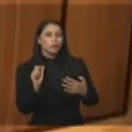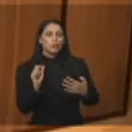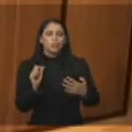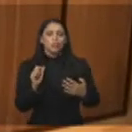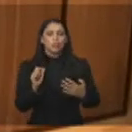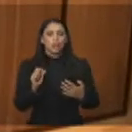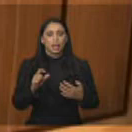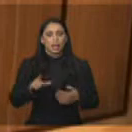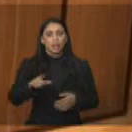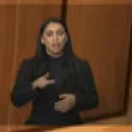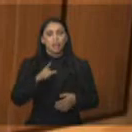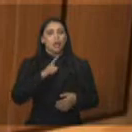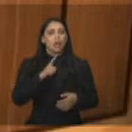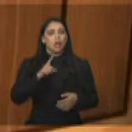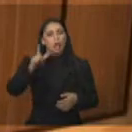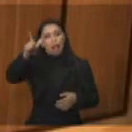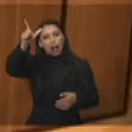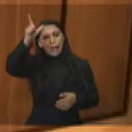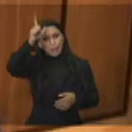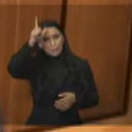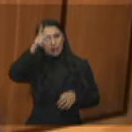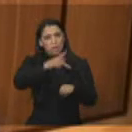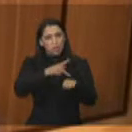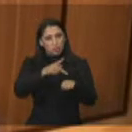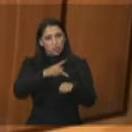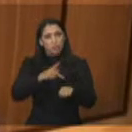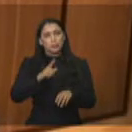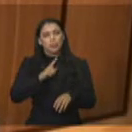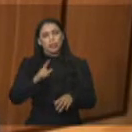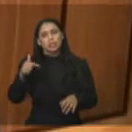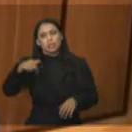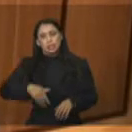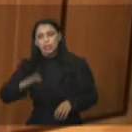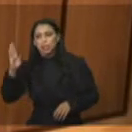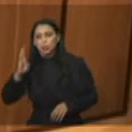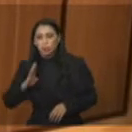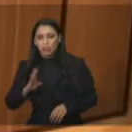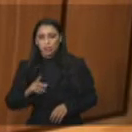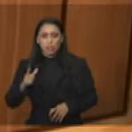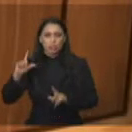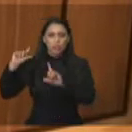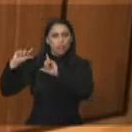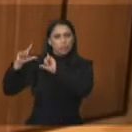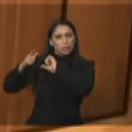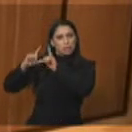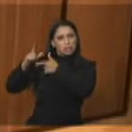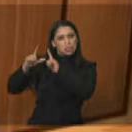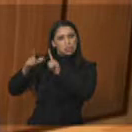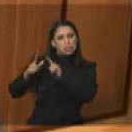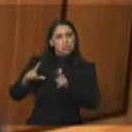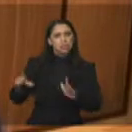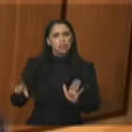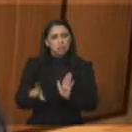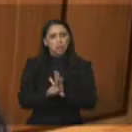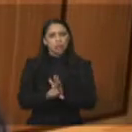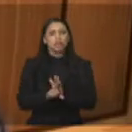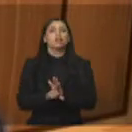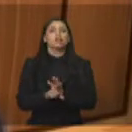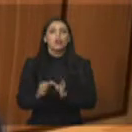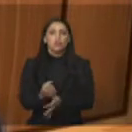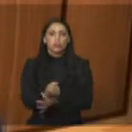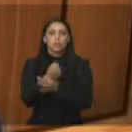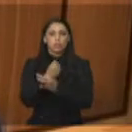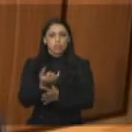e do caso brasileiro. Assim como o surgimento da tradição legislativa ocidental da proteção de dados, uma